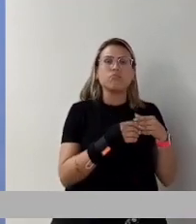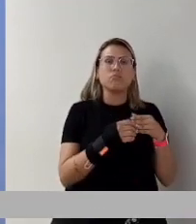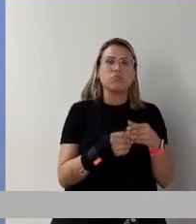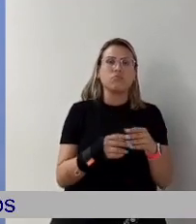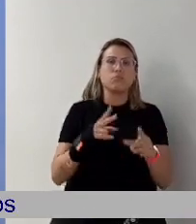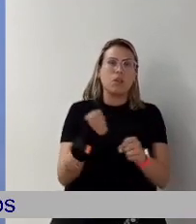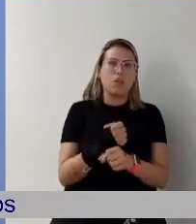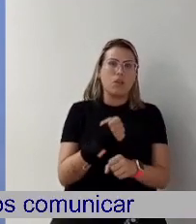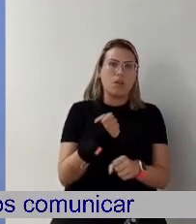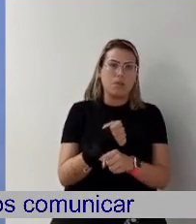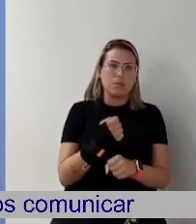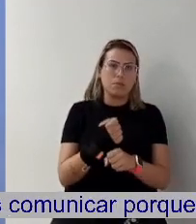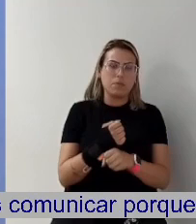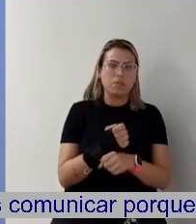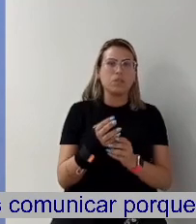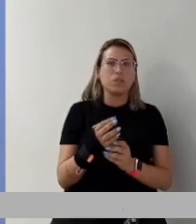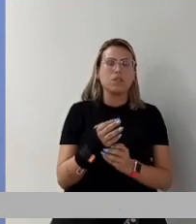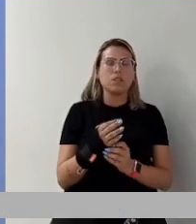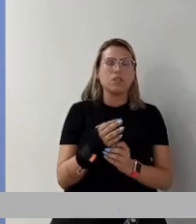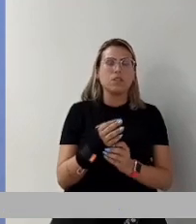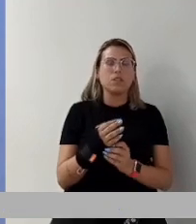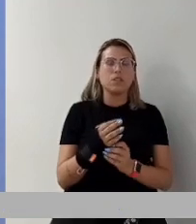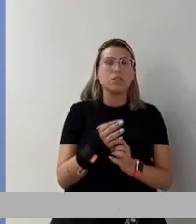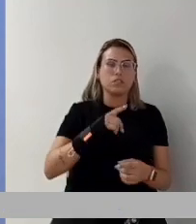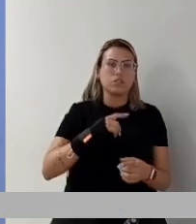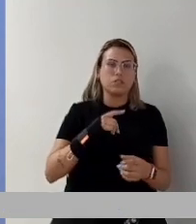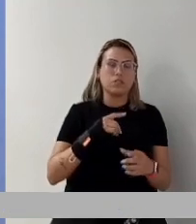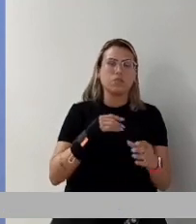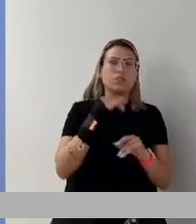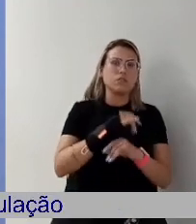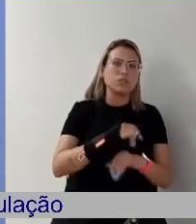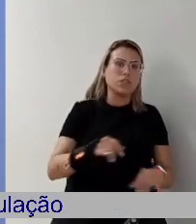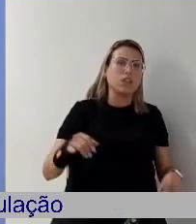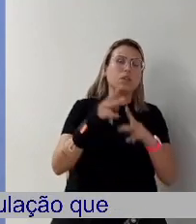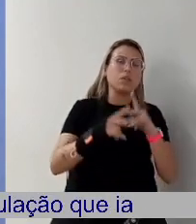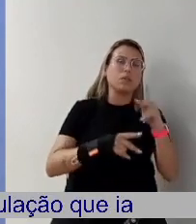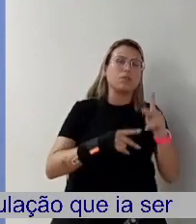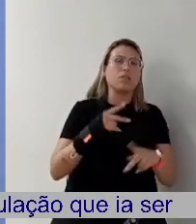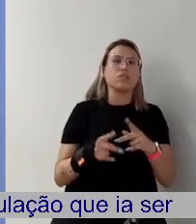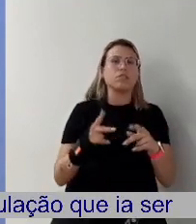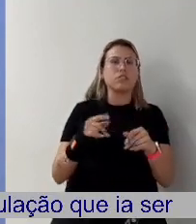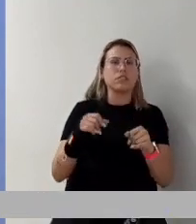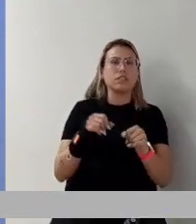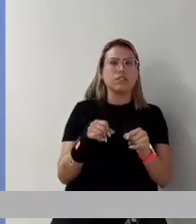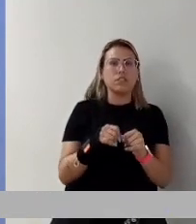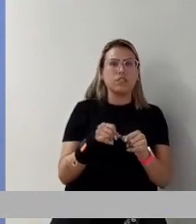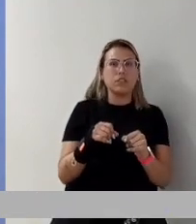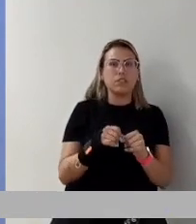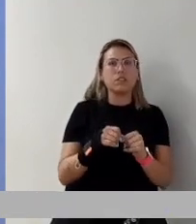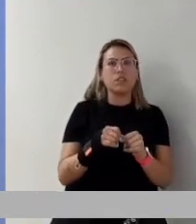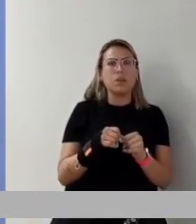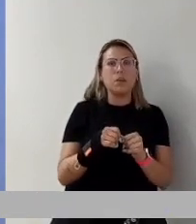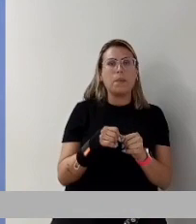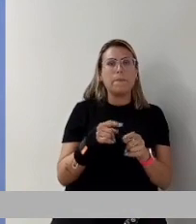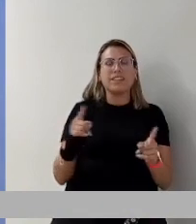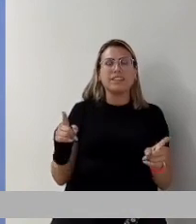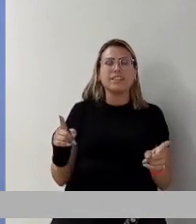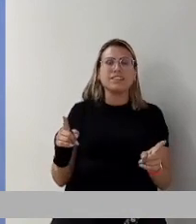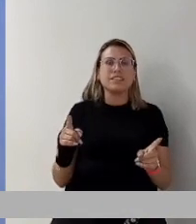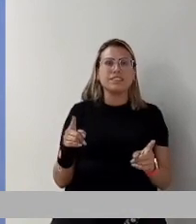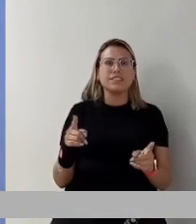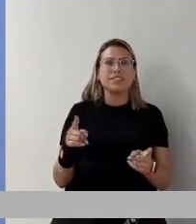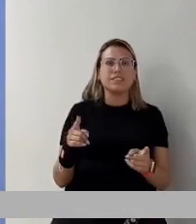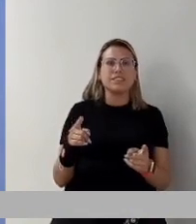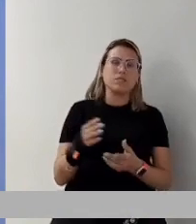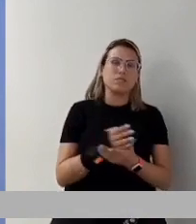comunicar porque nós tinha ido por rá tinha comunicado à população que ia ser feito esse investimento mas aí